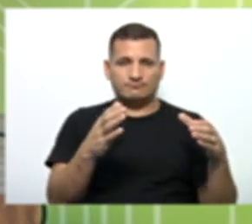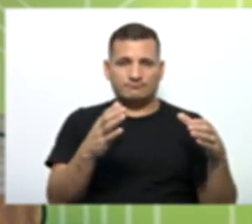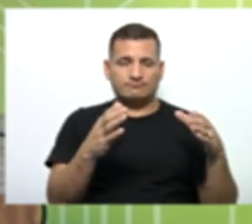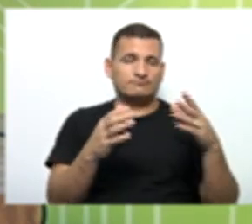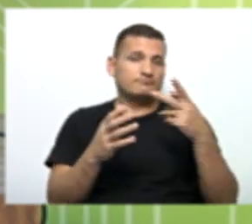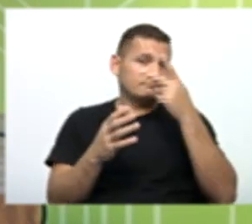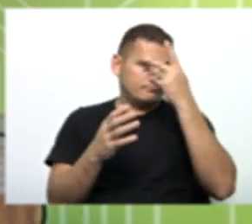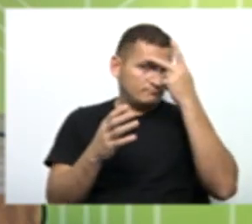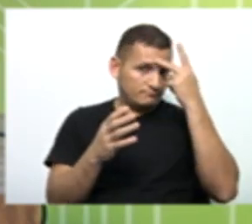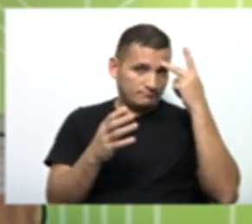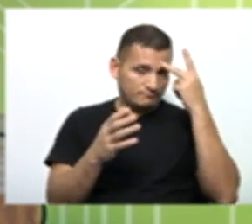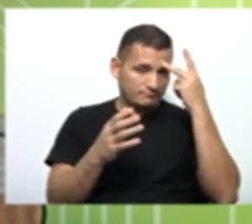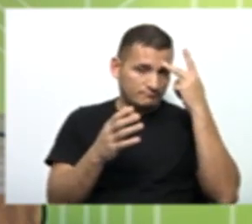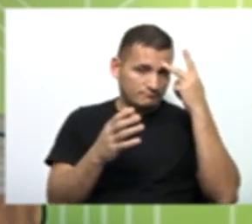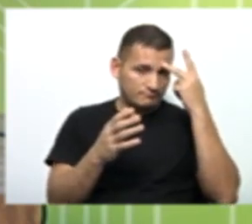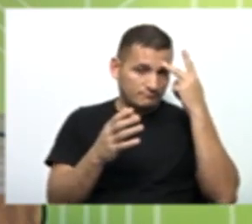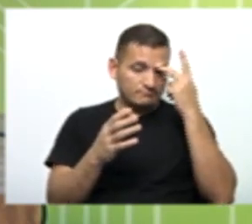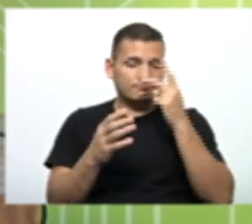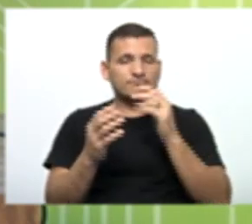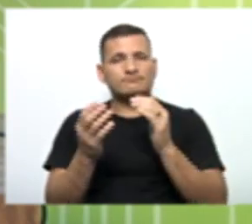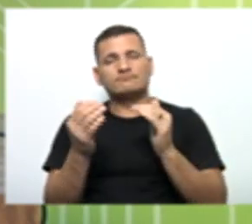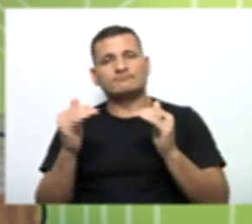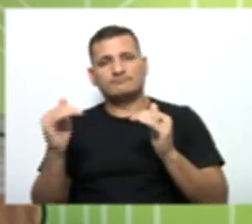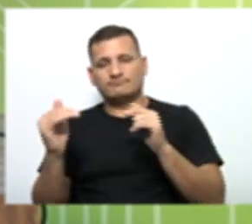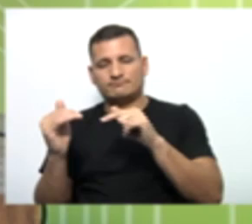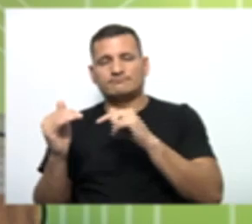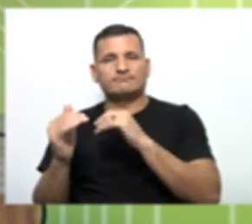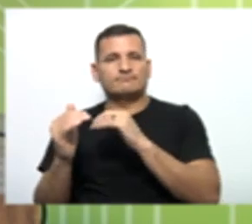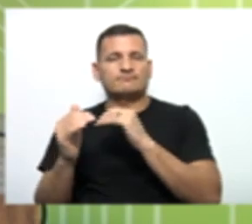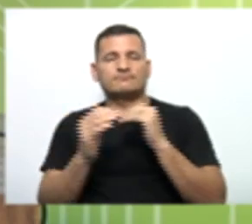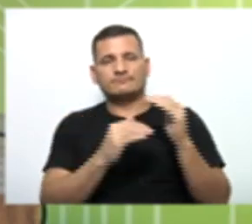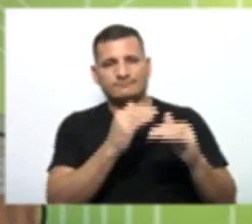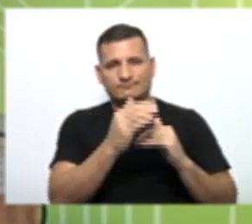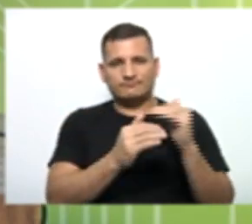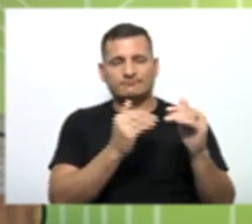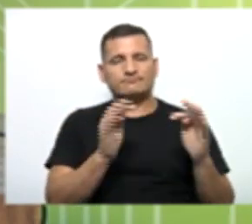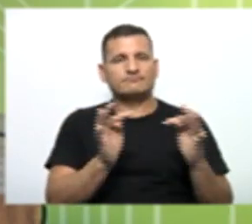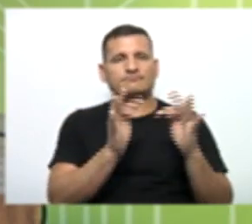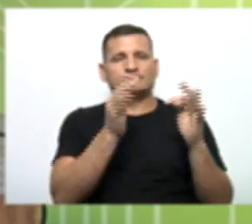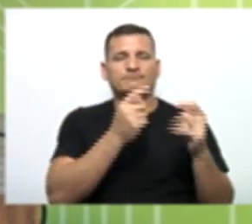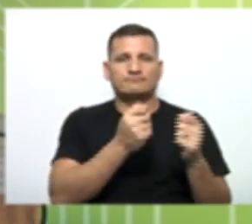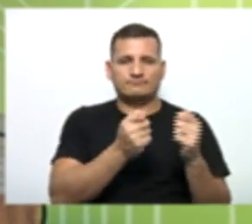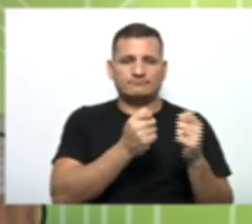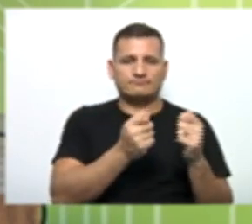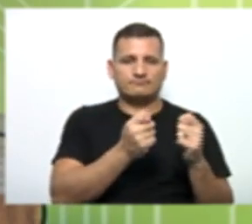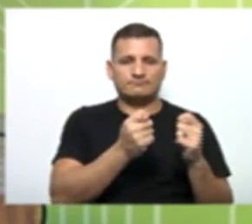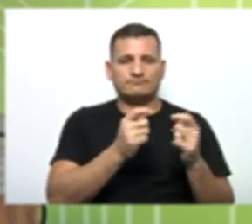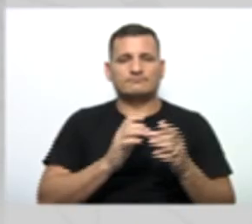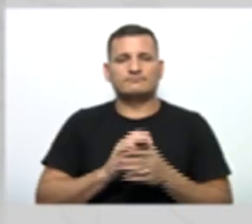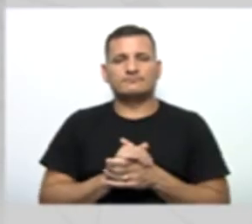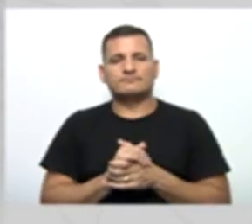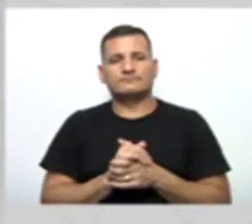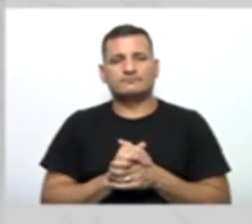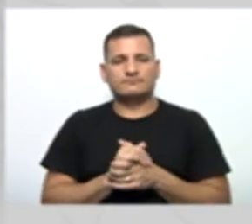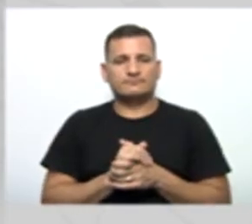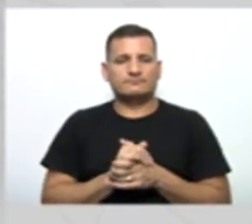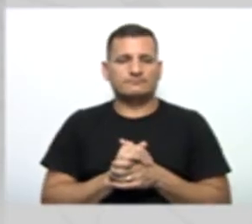sustentar e o desenvolvimento econômico e tecnológico que nós podemos realizar.